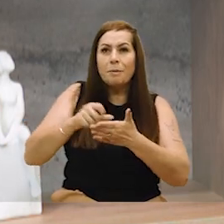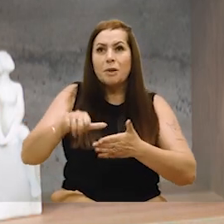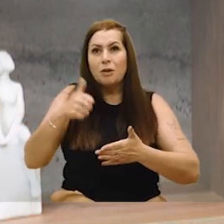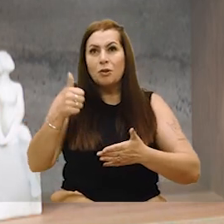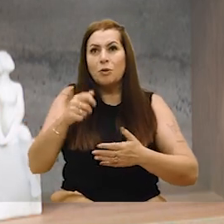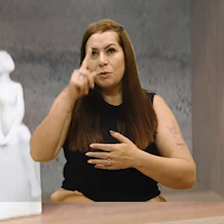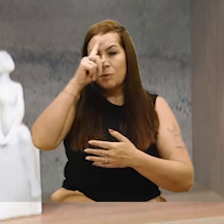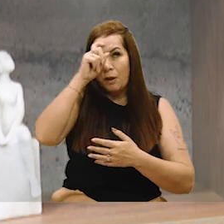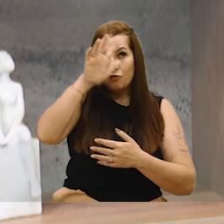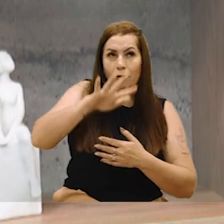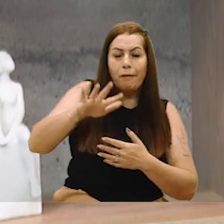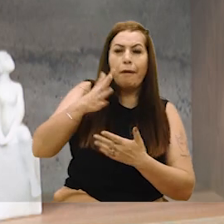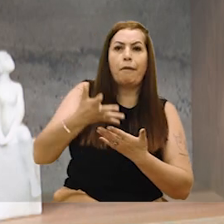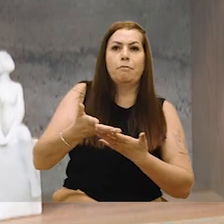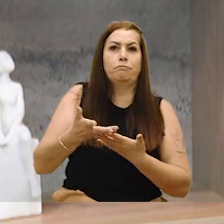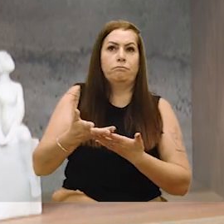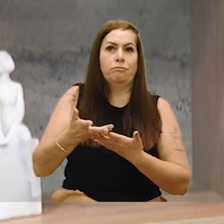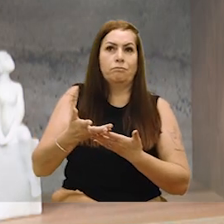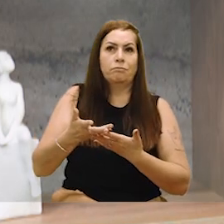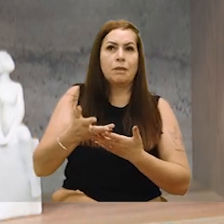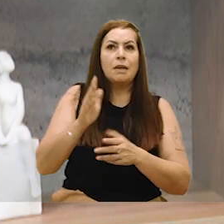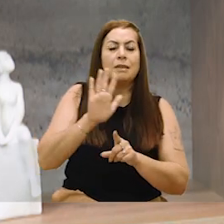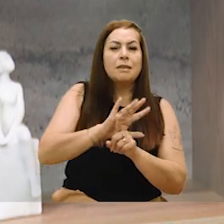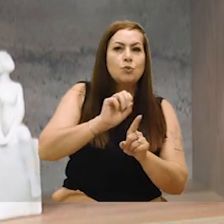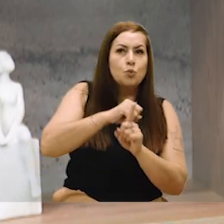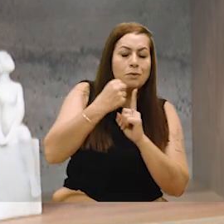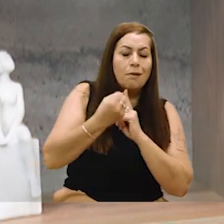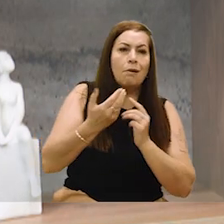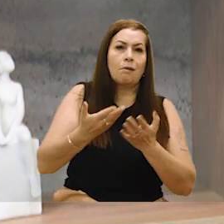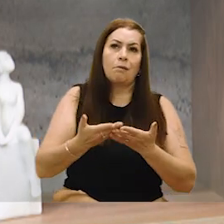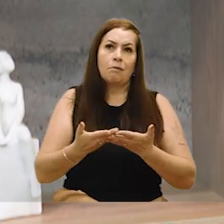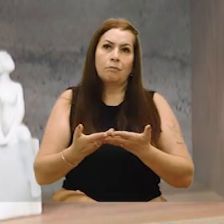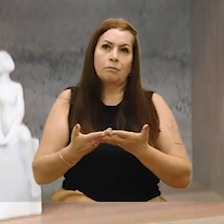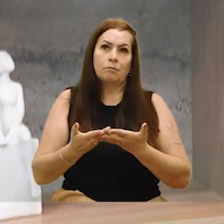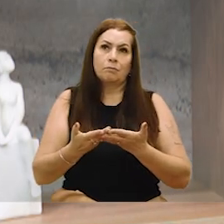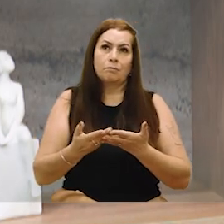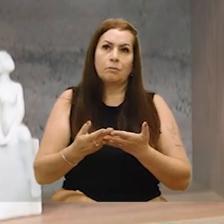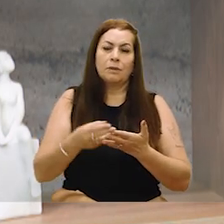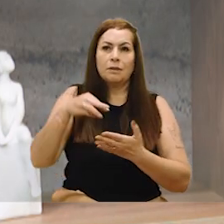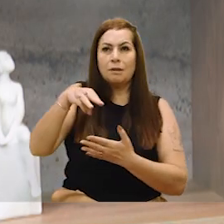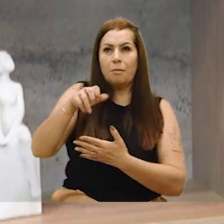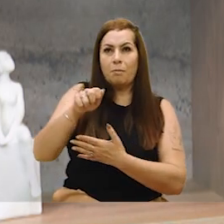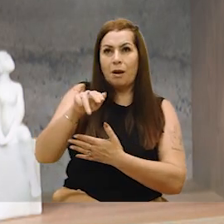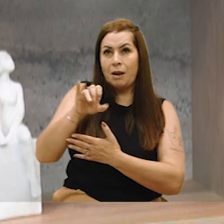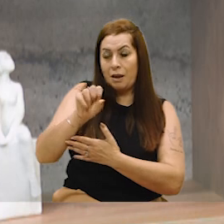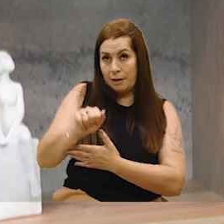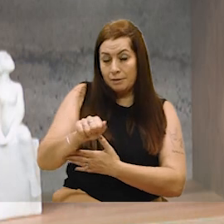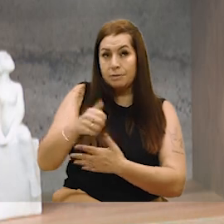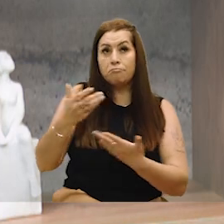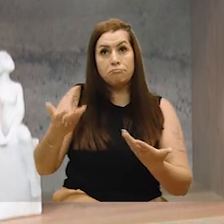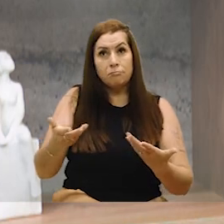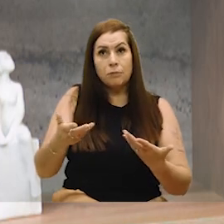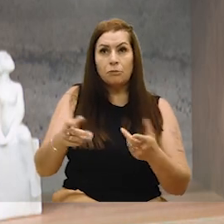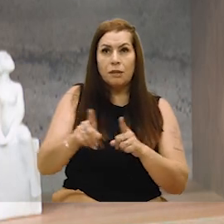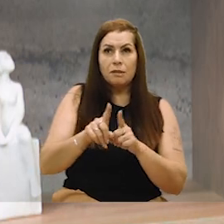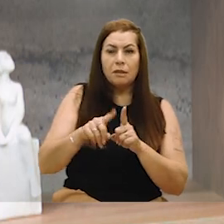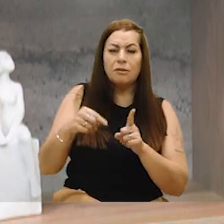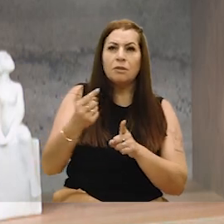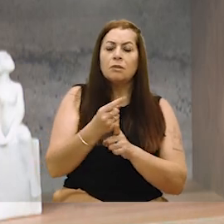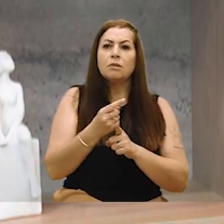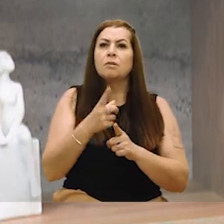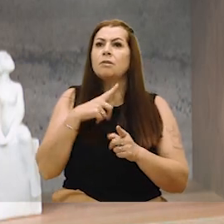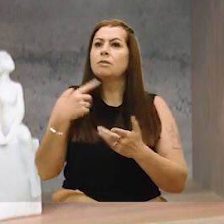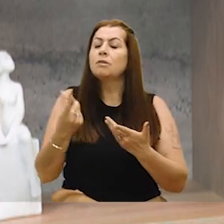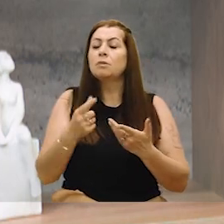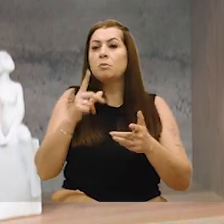citar Hospital Geral, assistência social, a Maesa. Então, eu gostaria que o senhor fizesse um